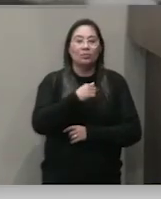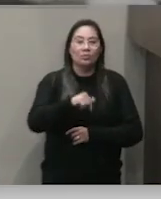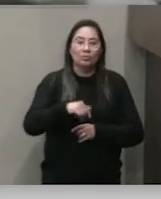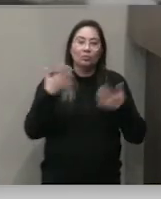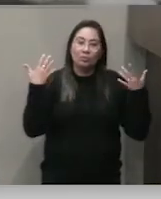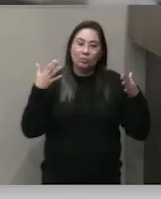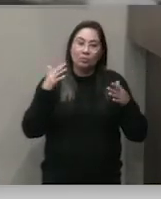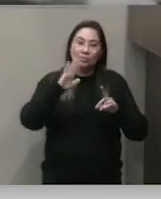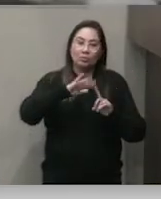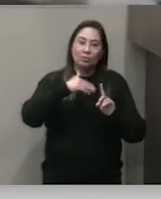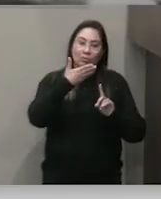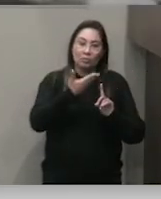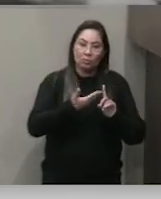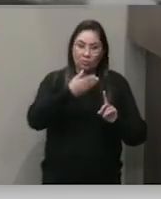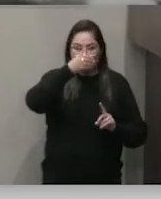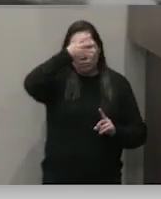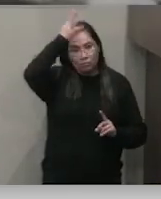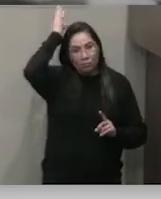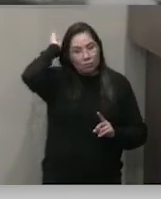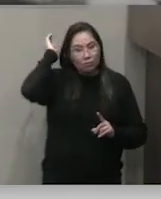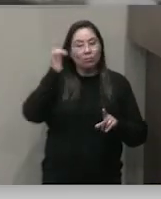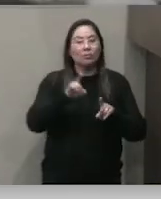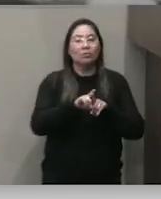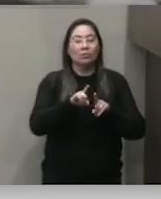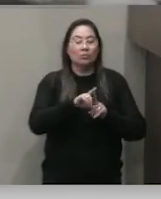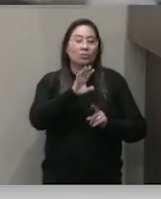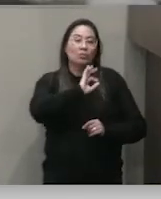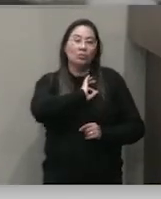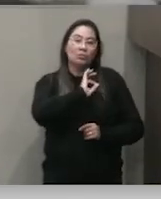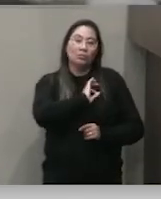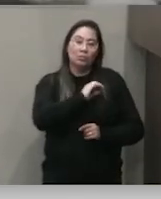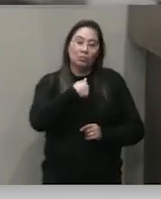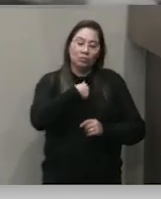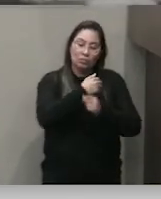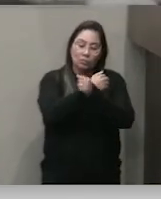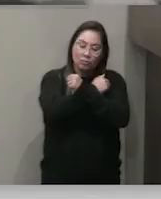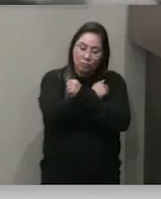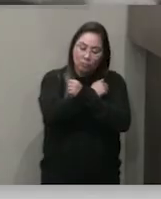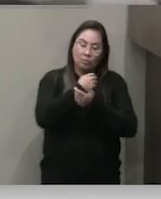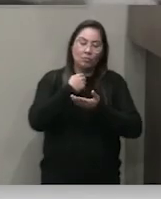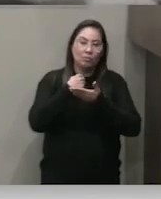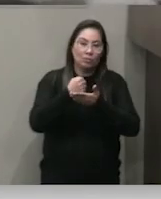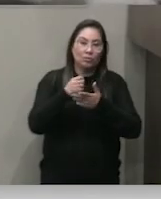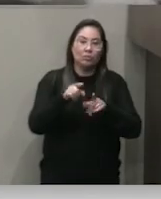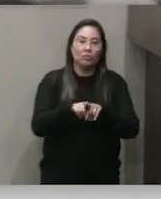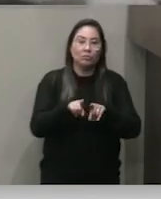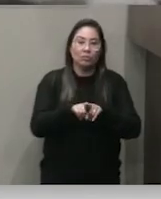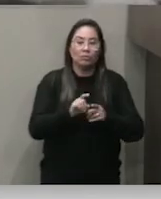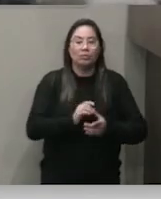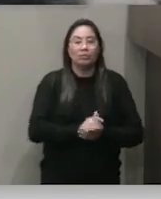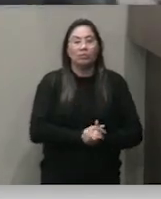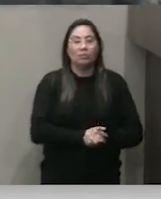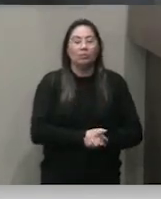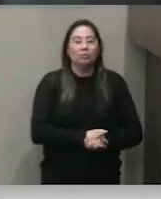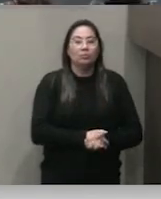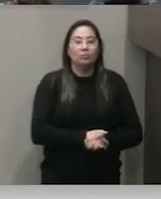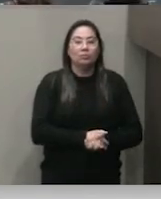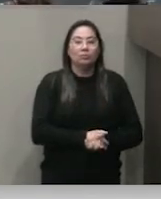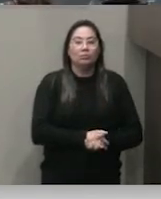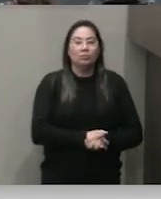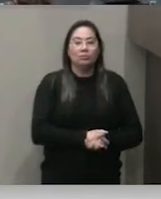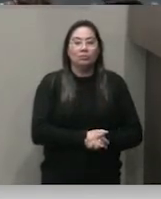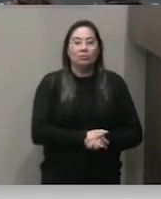justa homenagem também aos bombeiros, à Brigada Militar. Fica aqui o meu abraço de apoio aí. Tamo junto. Um abraço. Obrigado,